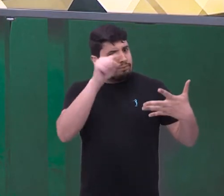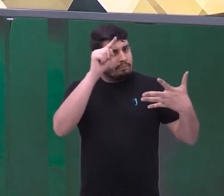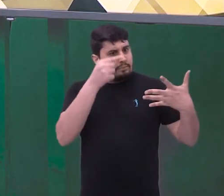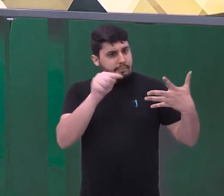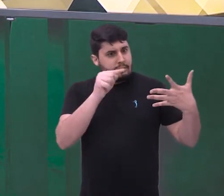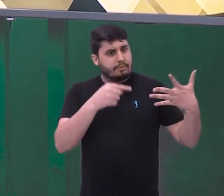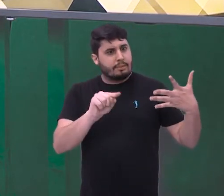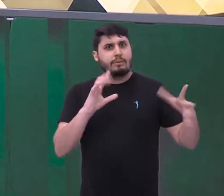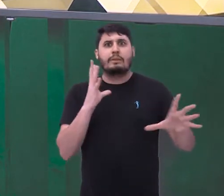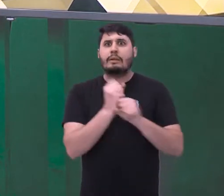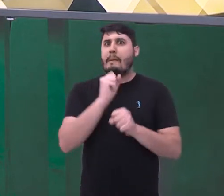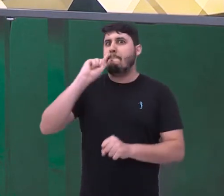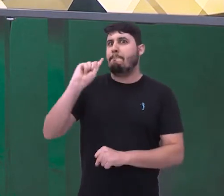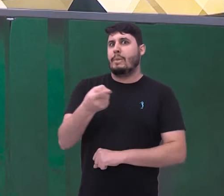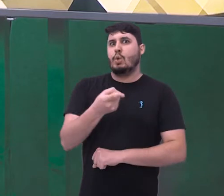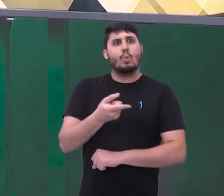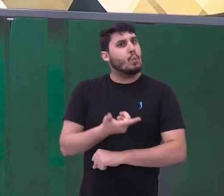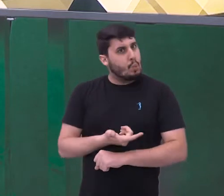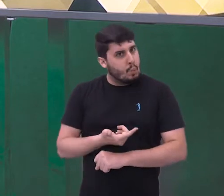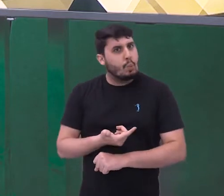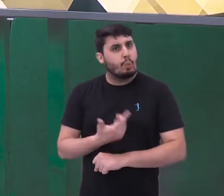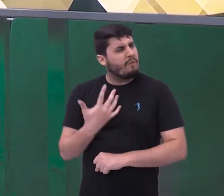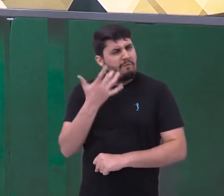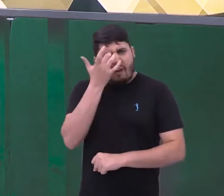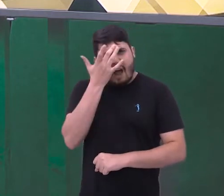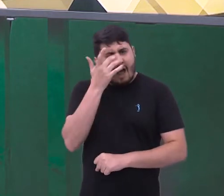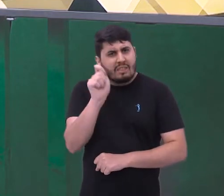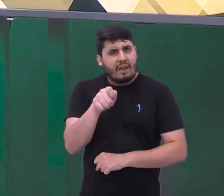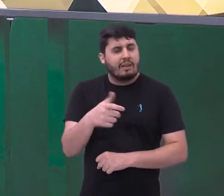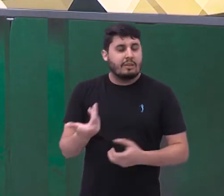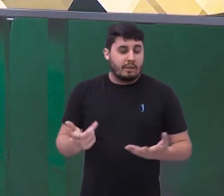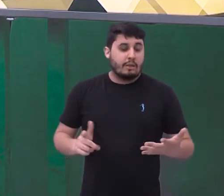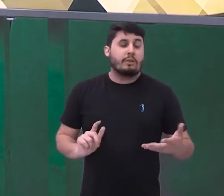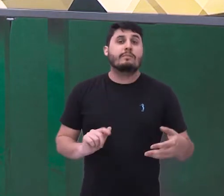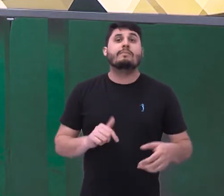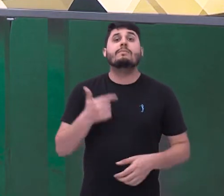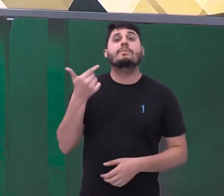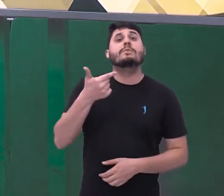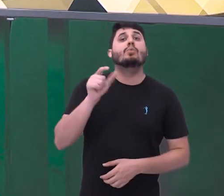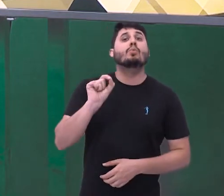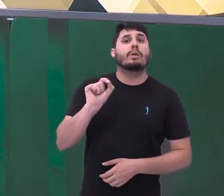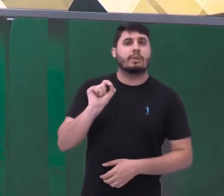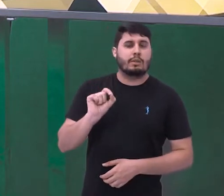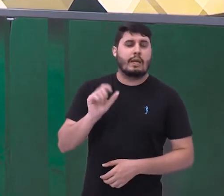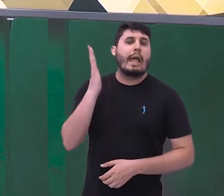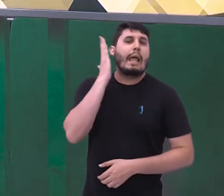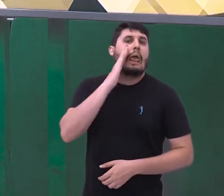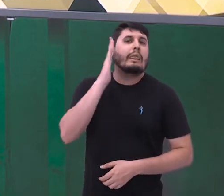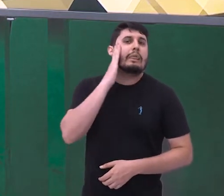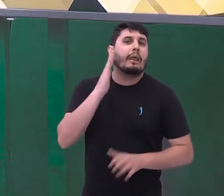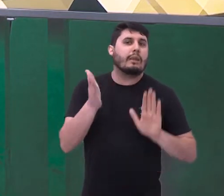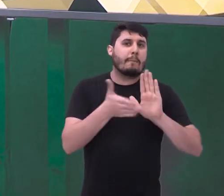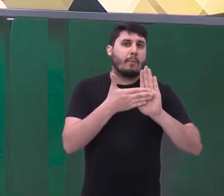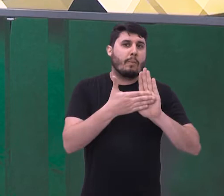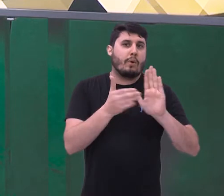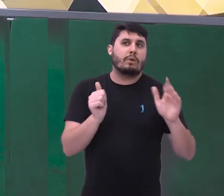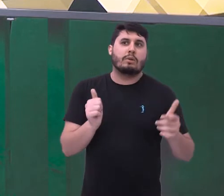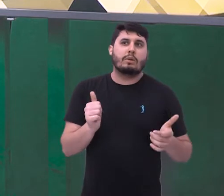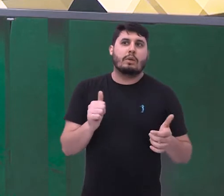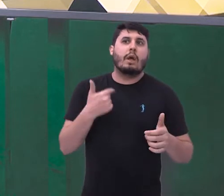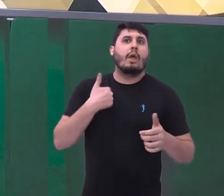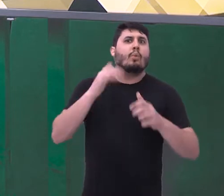Facinho. Facinho, vamos lá? A segunda diz assim, compreender a proposta, e eu falei para vocês do